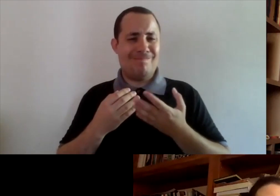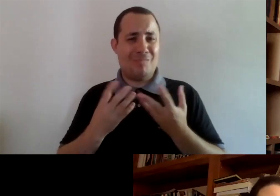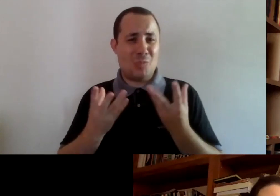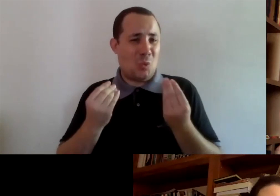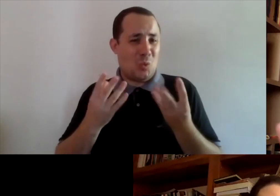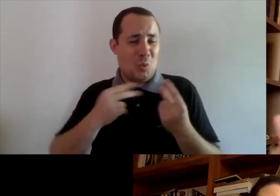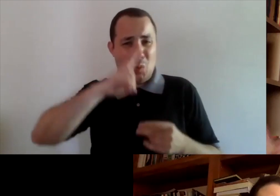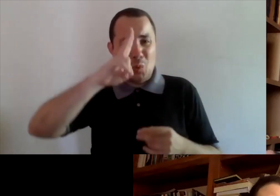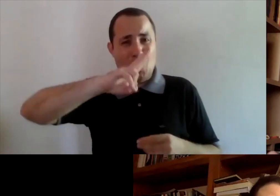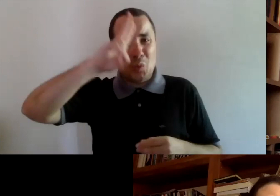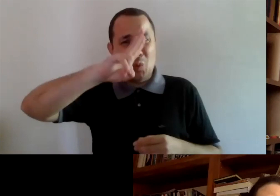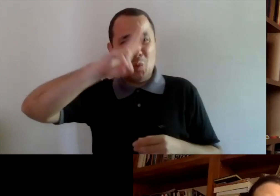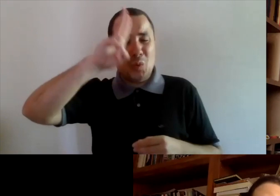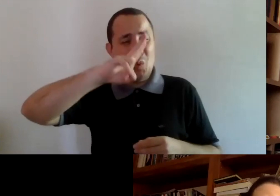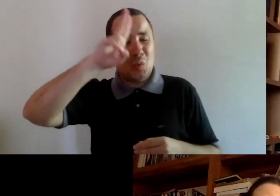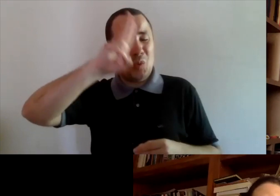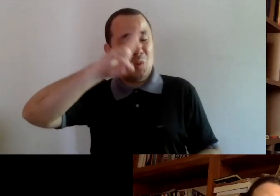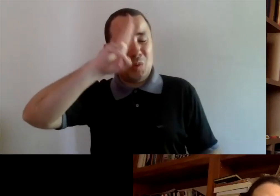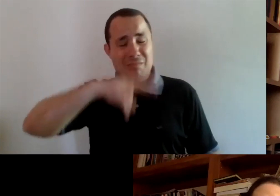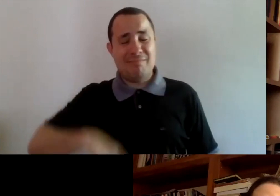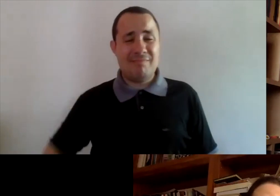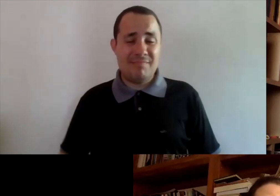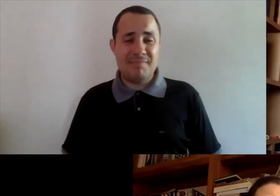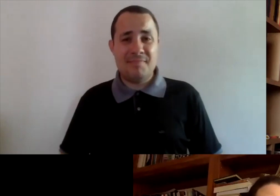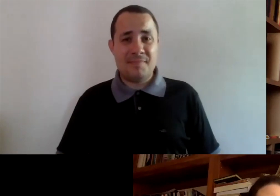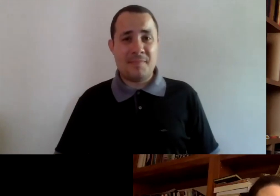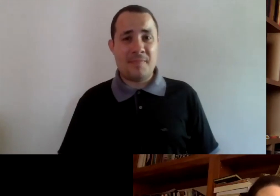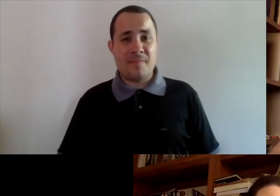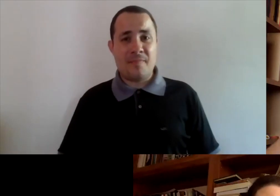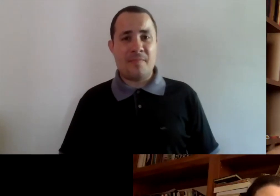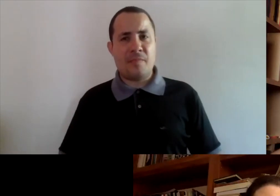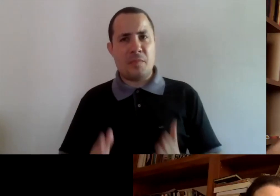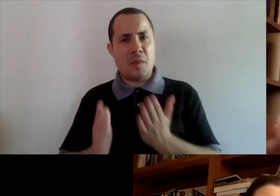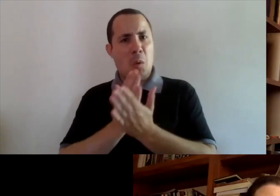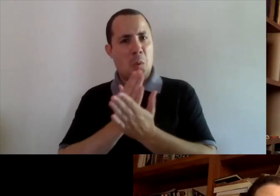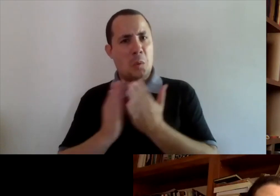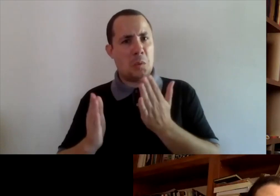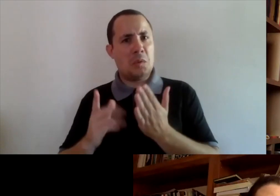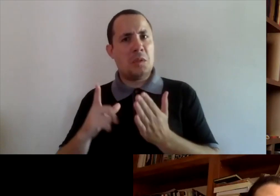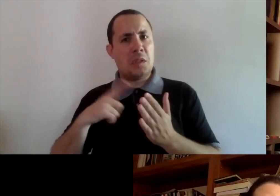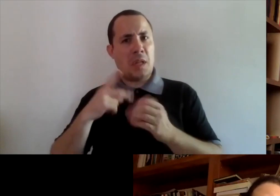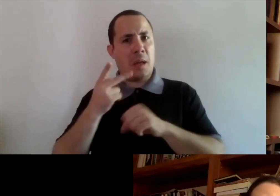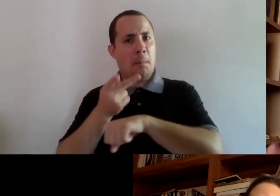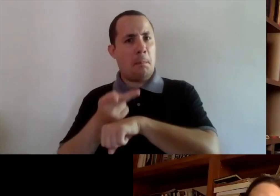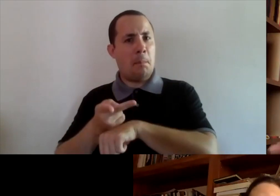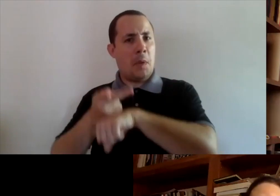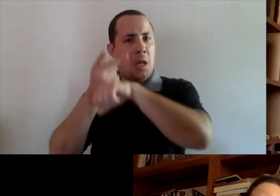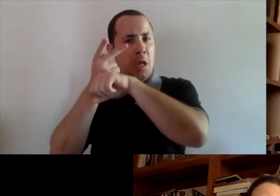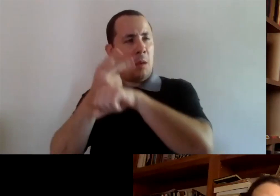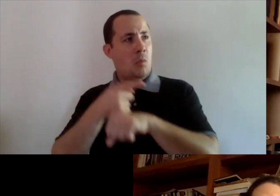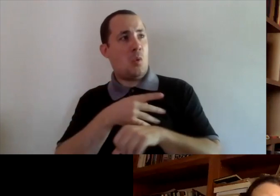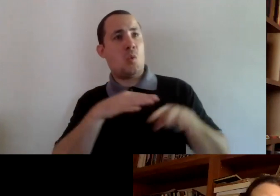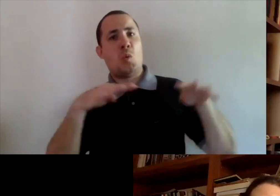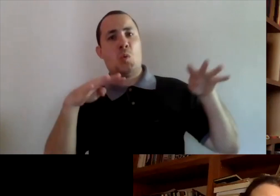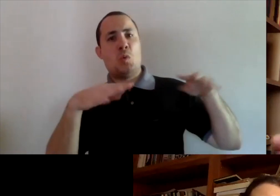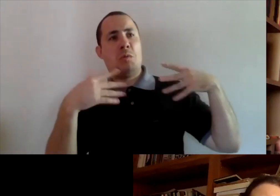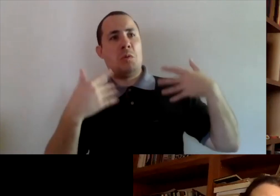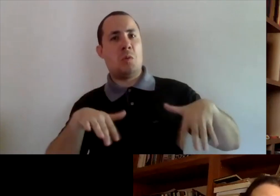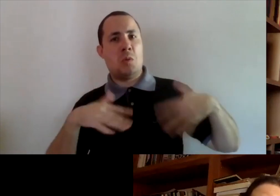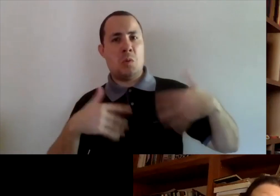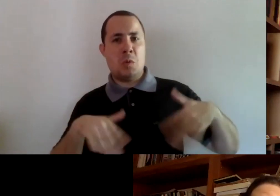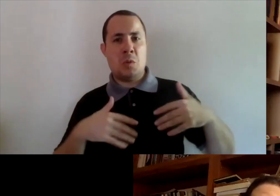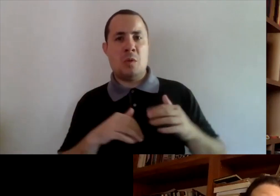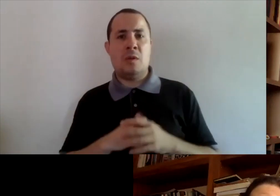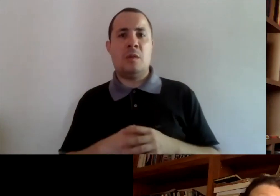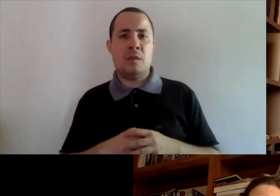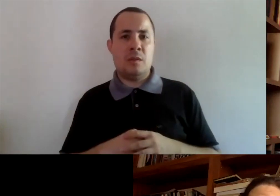de poesia há anos nesse prêmio, né? E alguns são uns premiados, né? O prêmio é um prêmio que não tem distinção entre prosa e poesia, ele é um